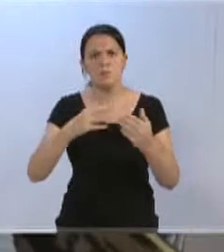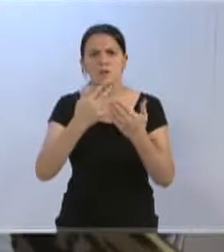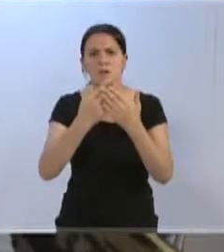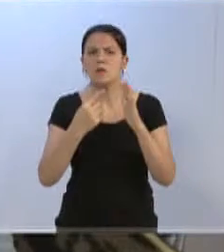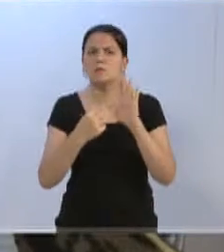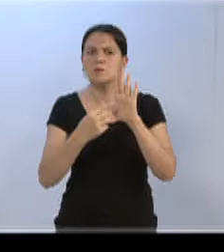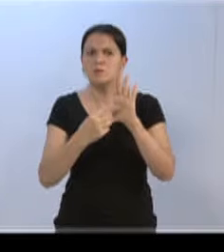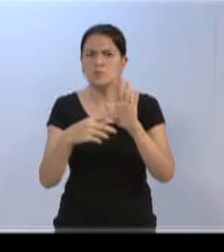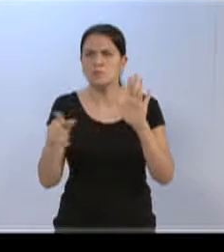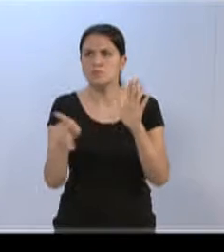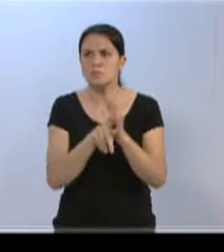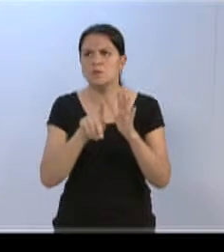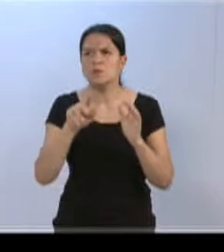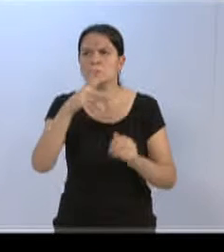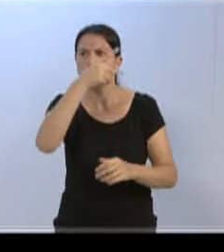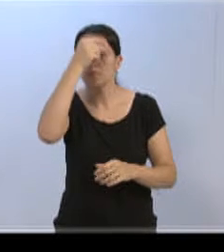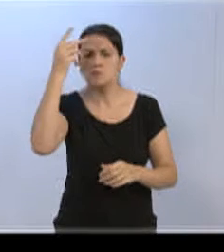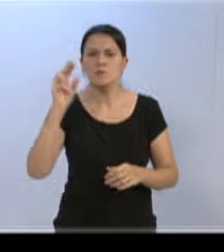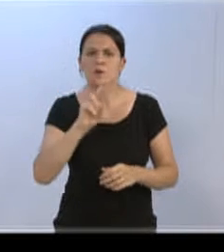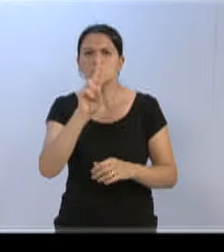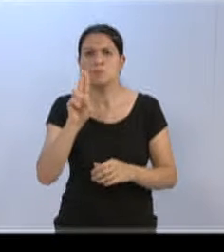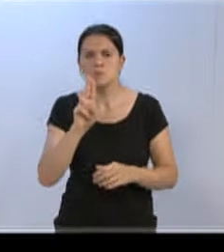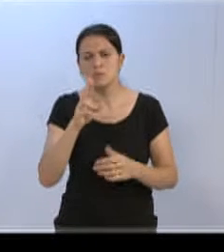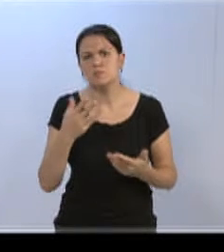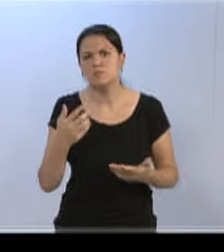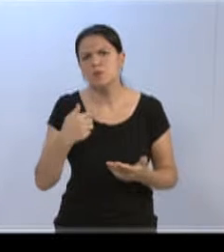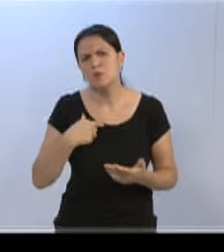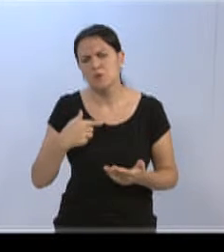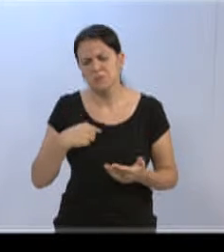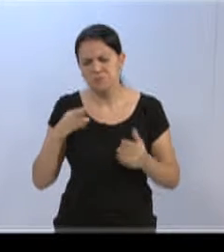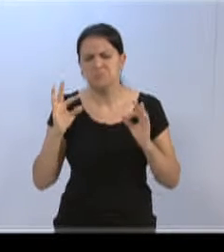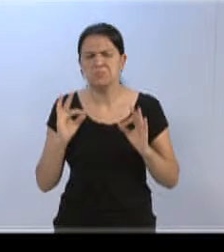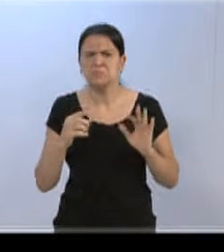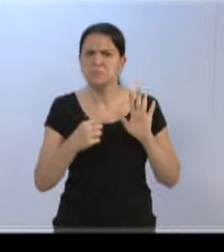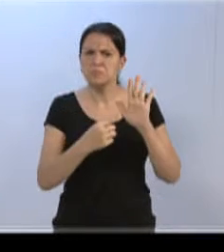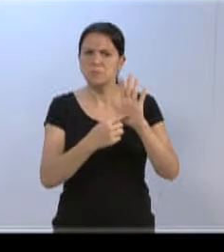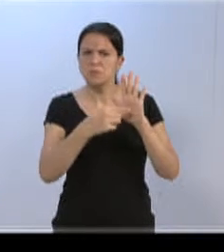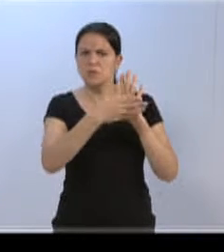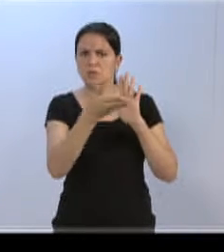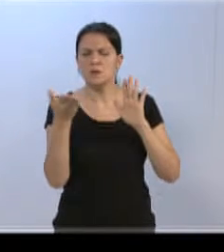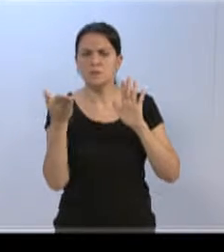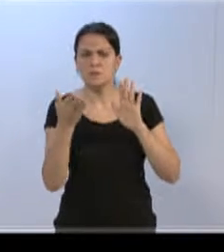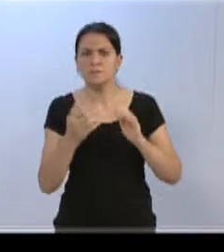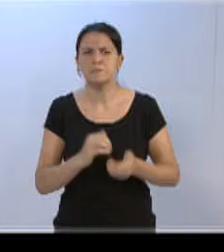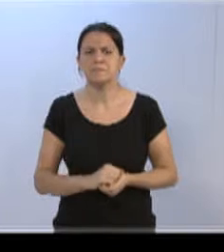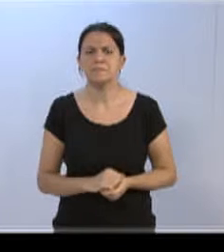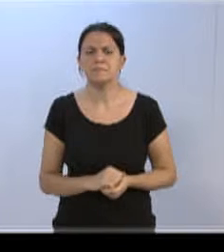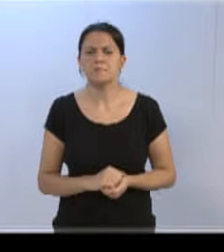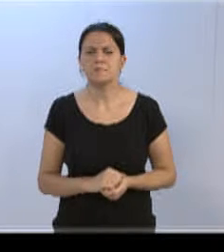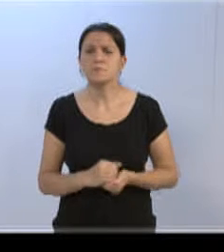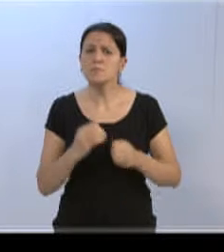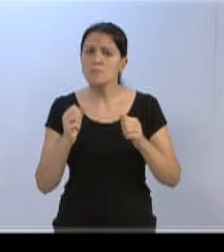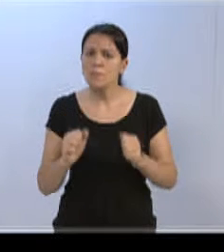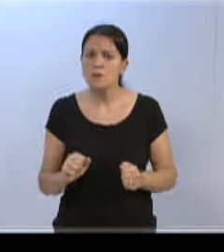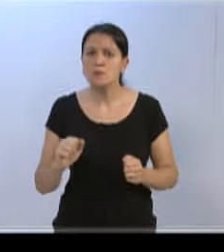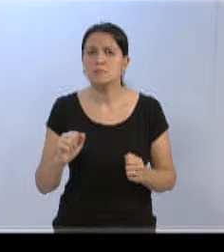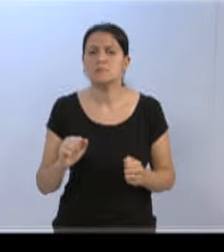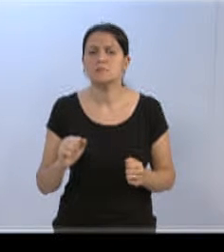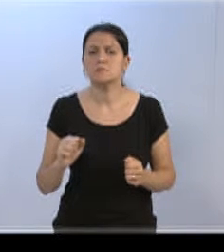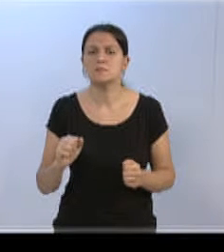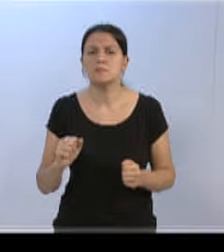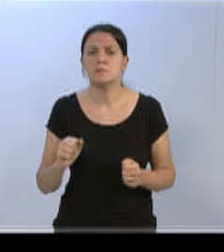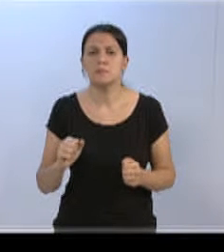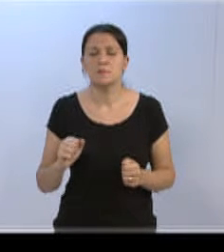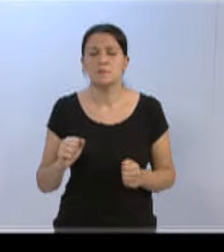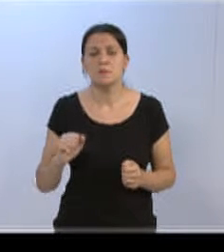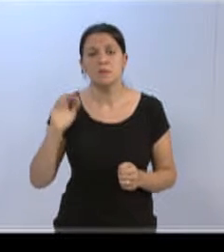prefeito utilizou nas suas colocações. Eu fiz questão de reproduzir aqui para que a gente possa atingir o maior número